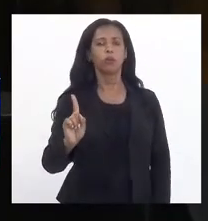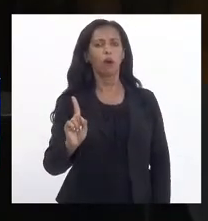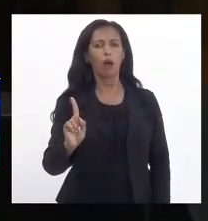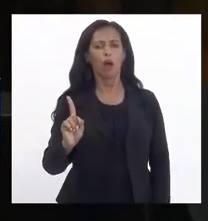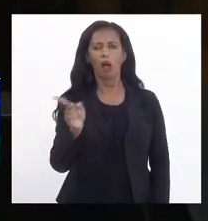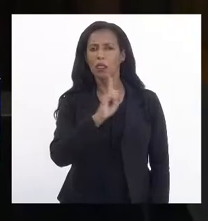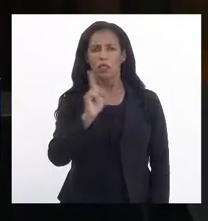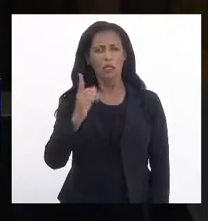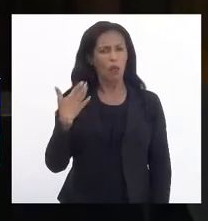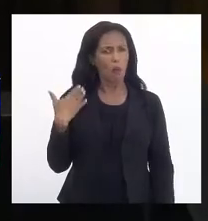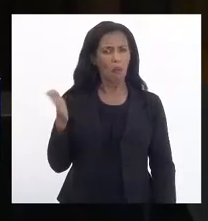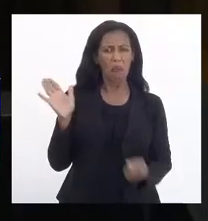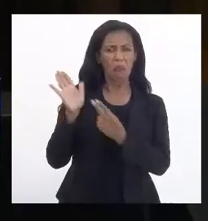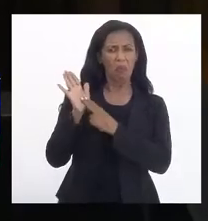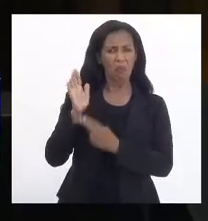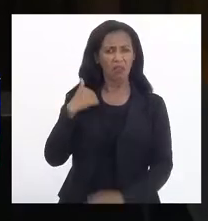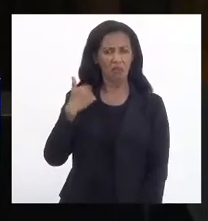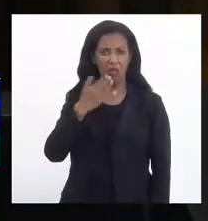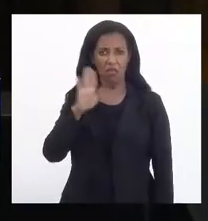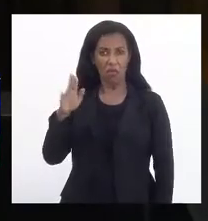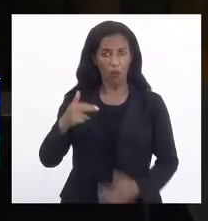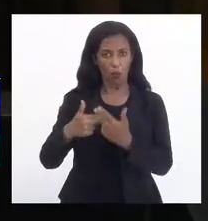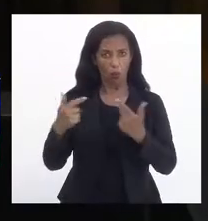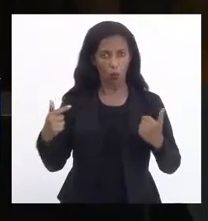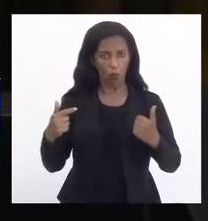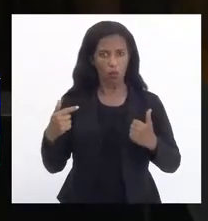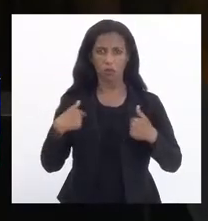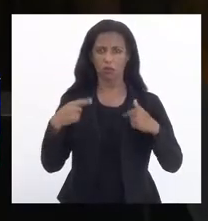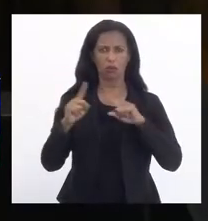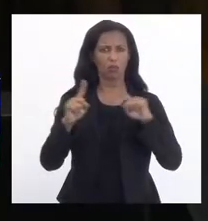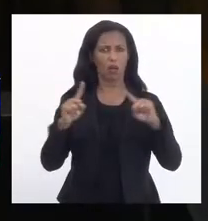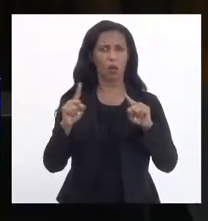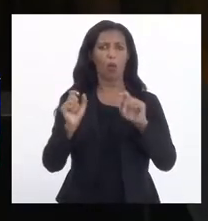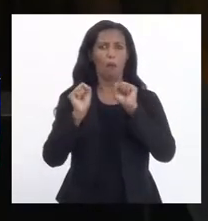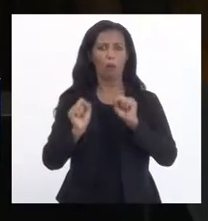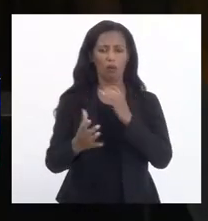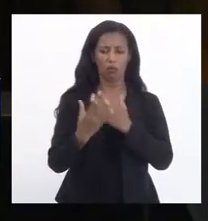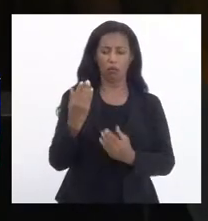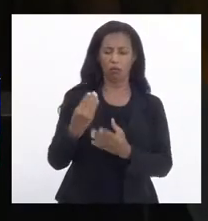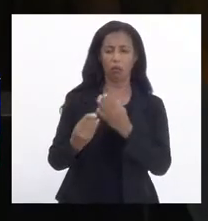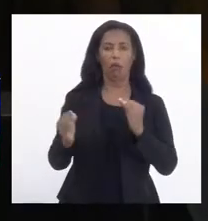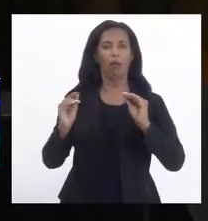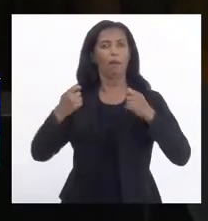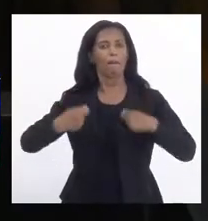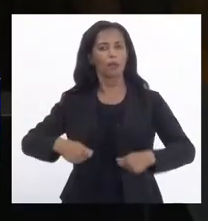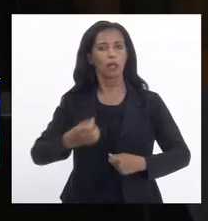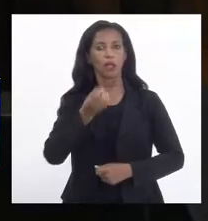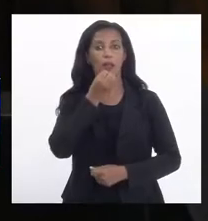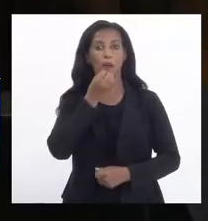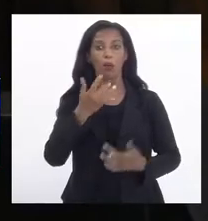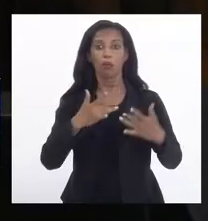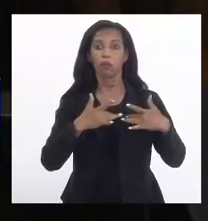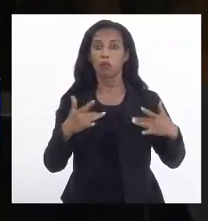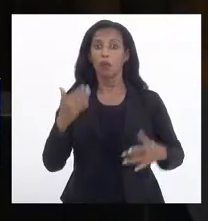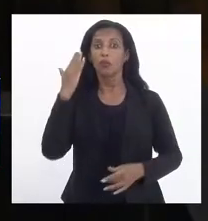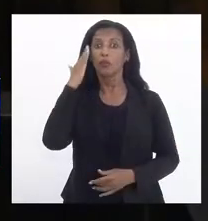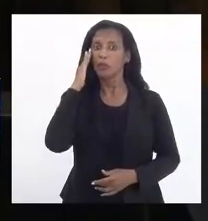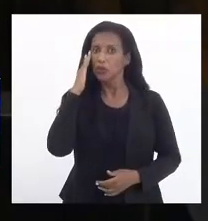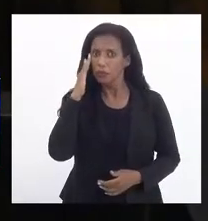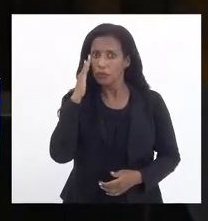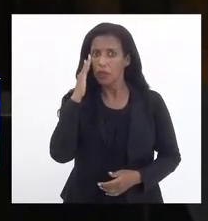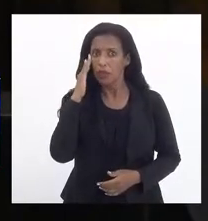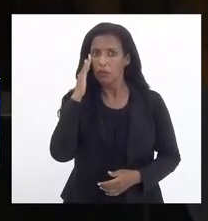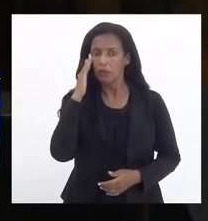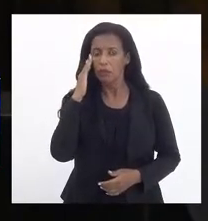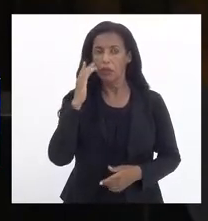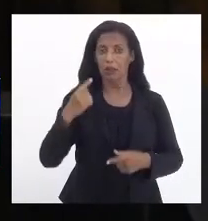Não prometendo coisas, porque nem tudo está no poder das nossas mãos. Precisamos da boa vontade e do entendimento